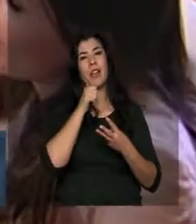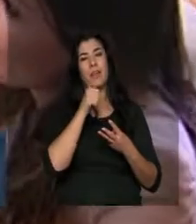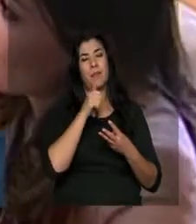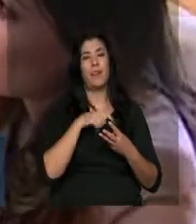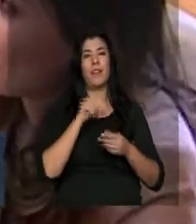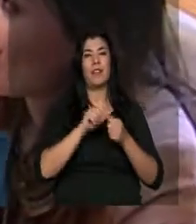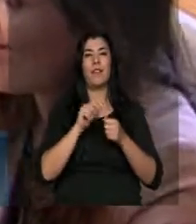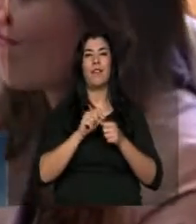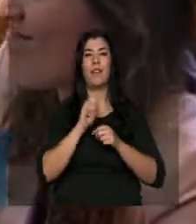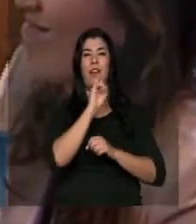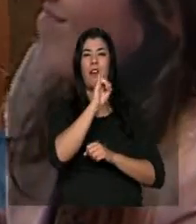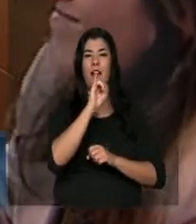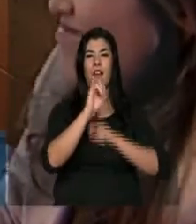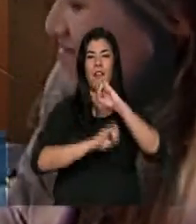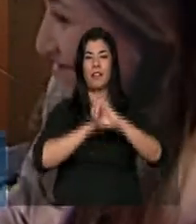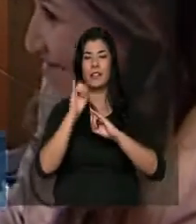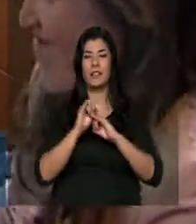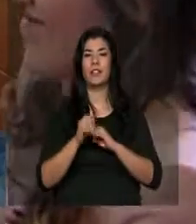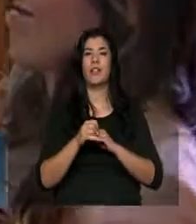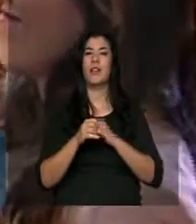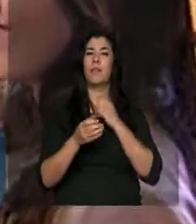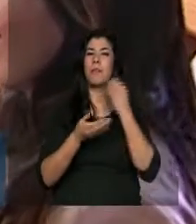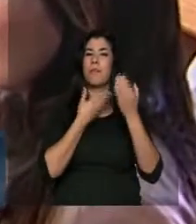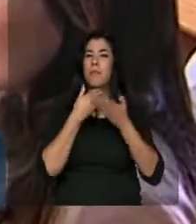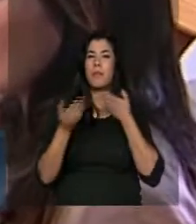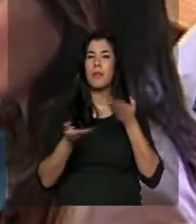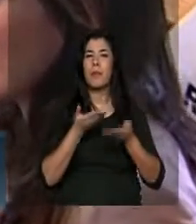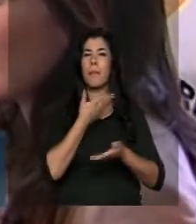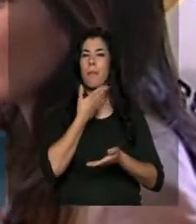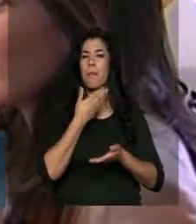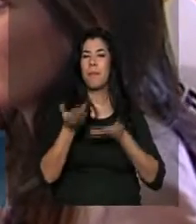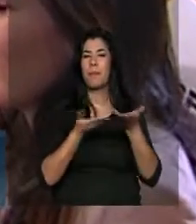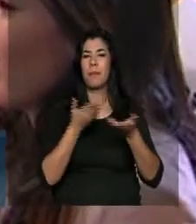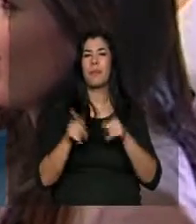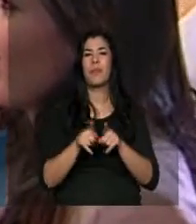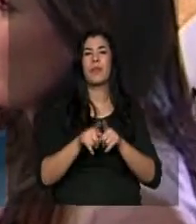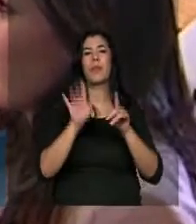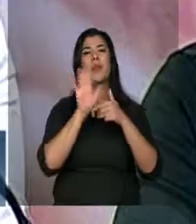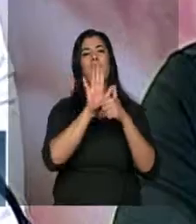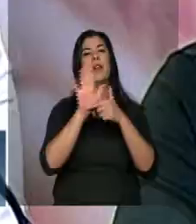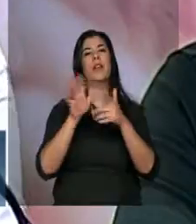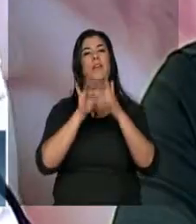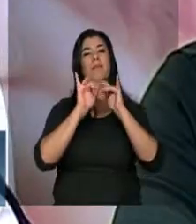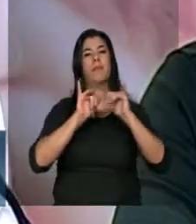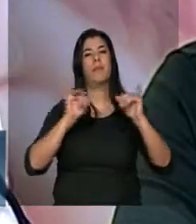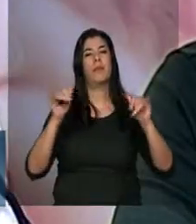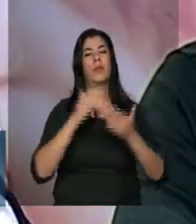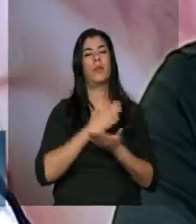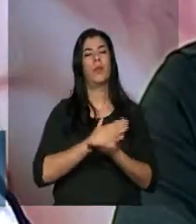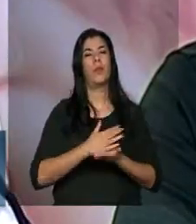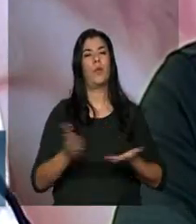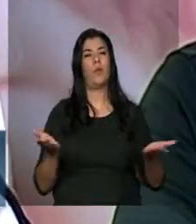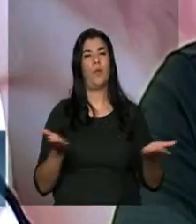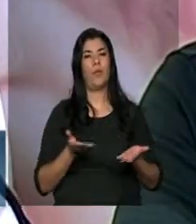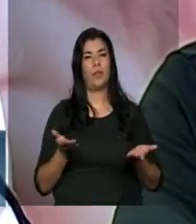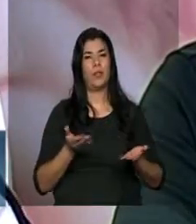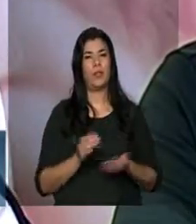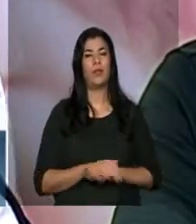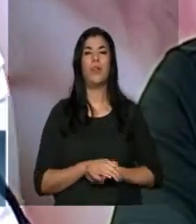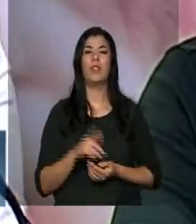esperamos bastante comprometimento das três para ajudar a gente nessa campanha aí, que se inicia hoje,